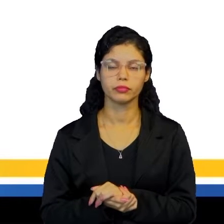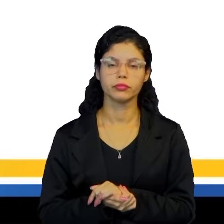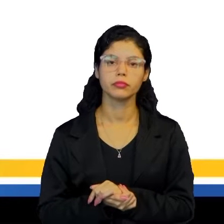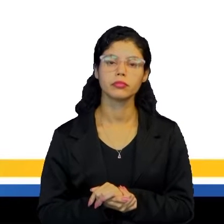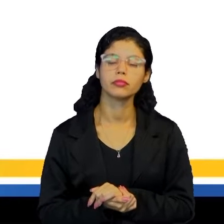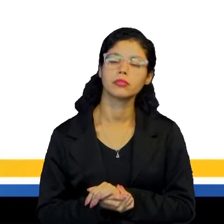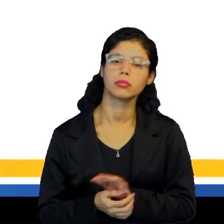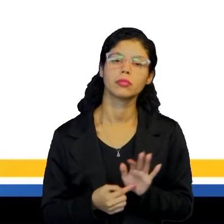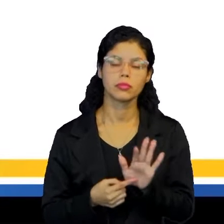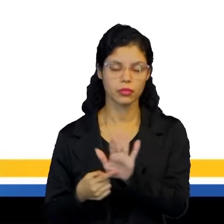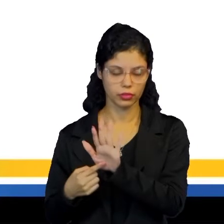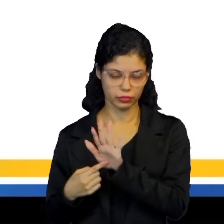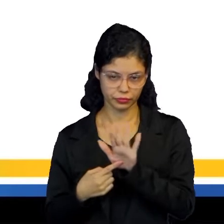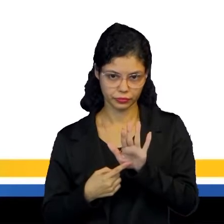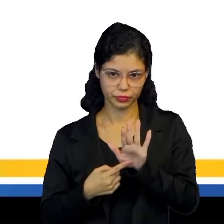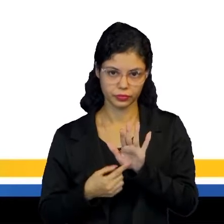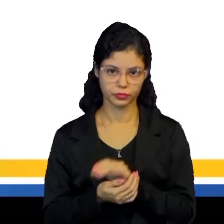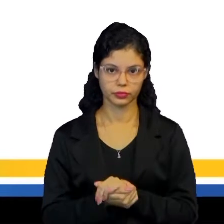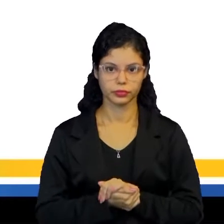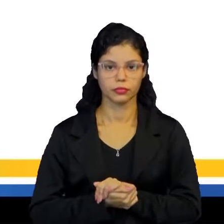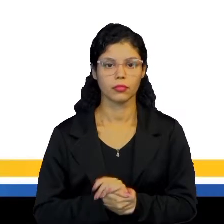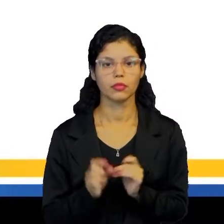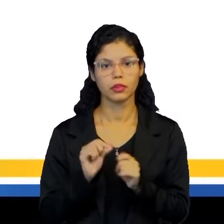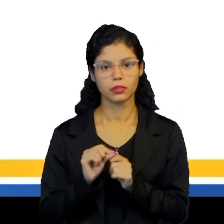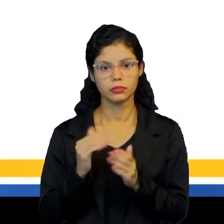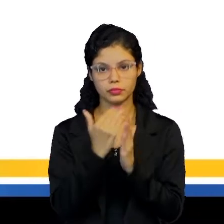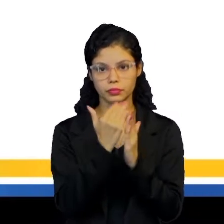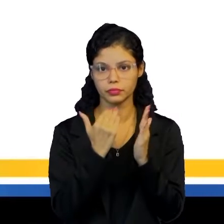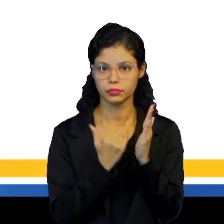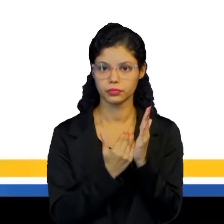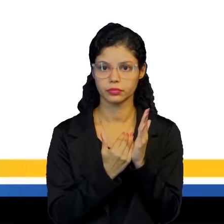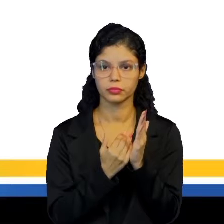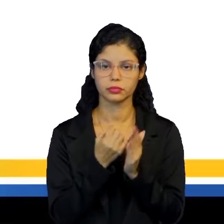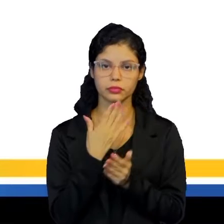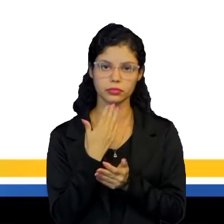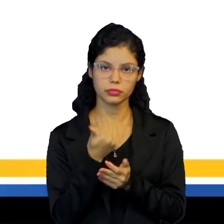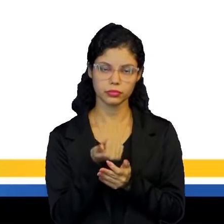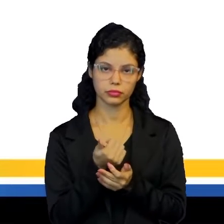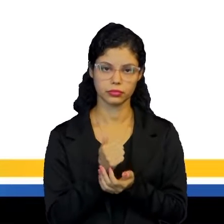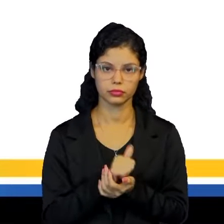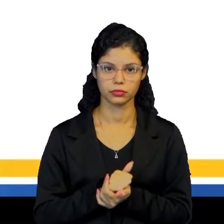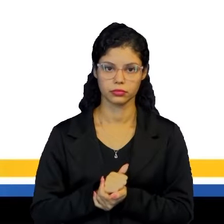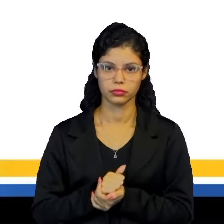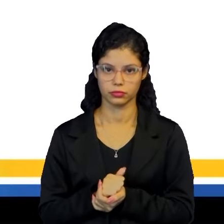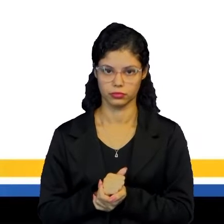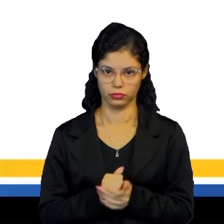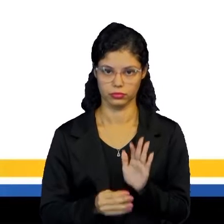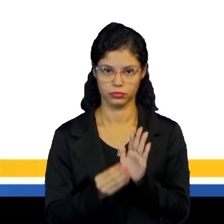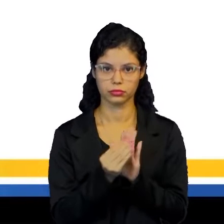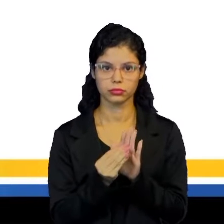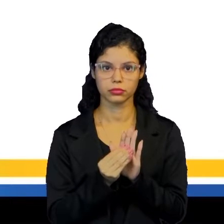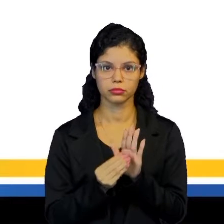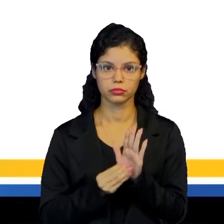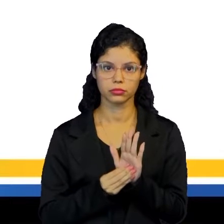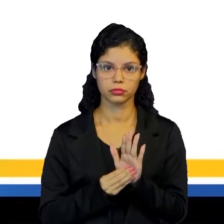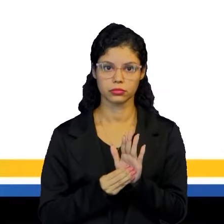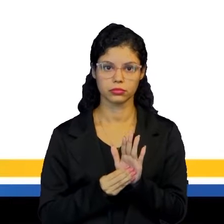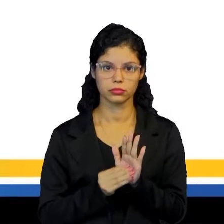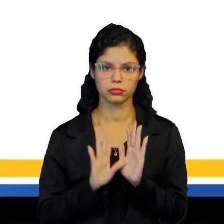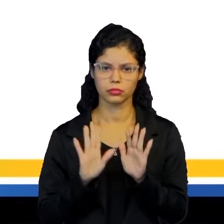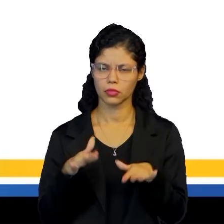a sua demonstração. Então, é o que eu vou fazer aí abaixo, tudo bem? Dado uma PG